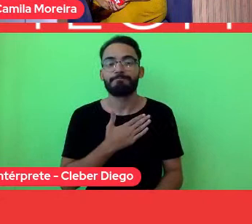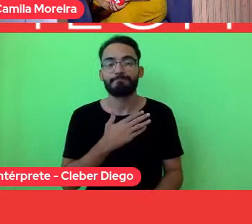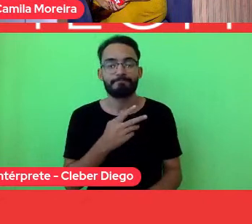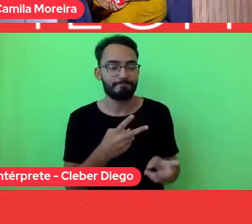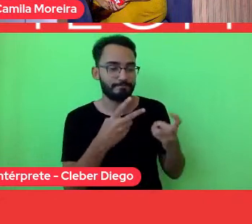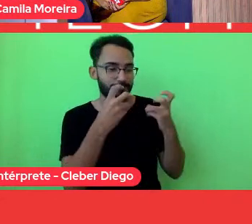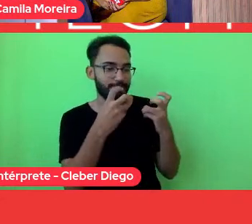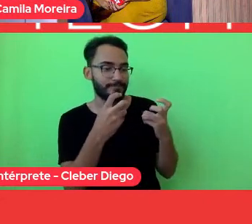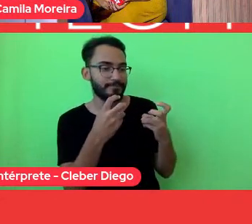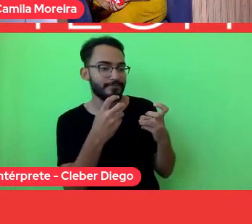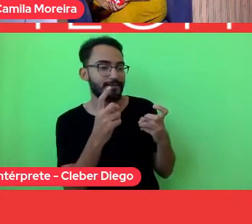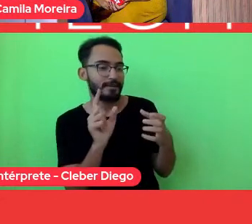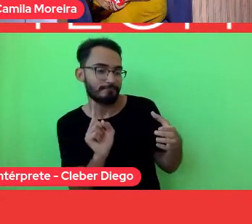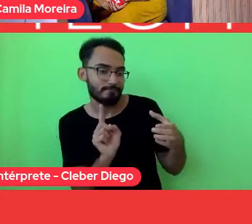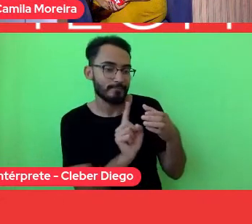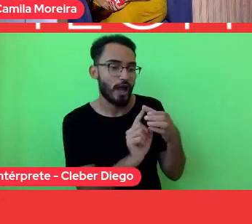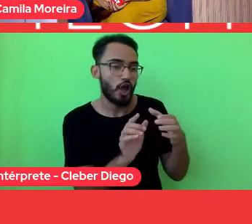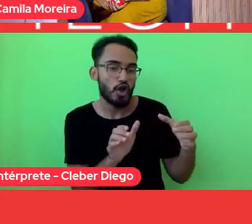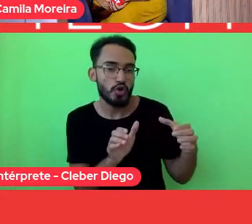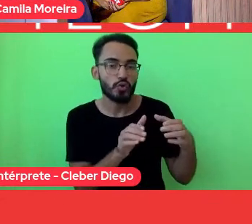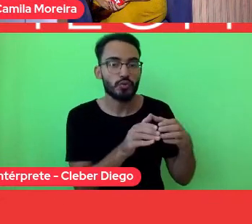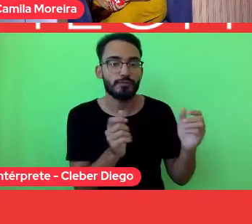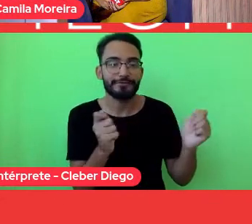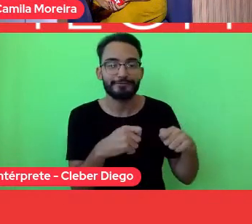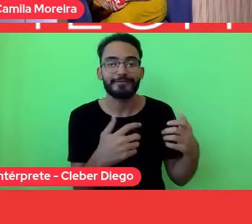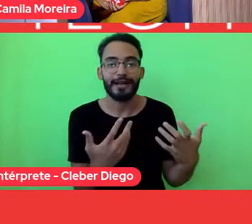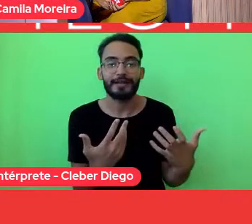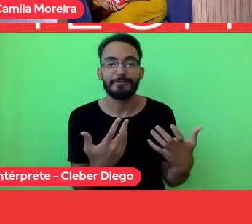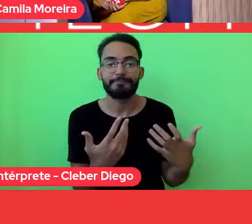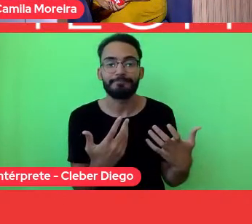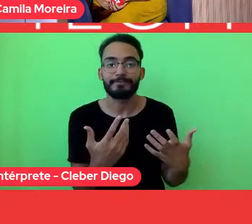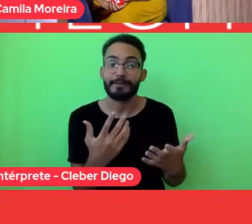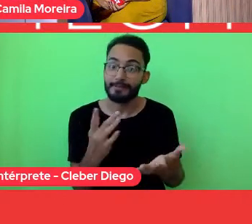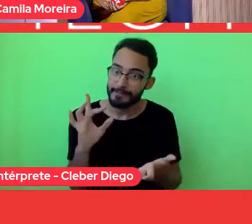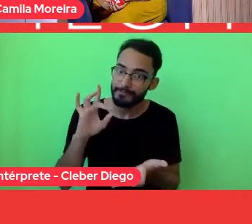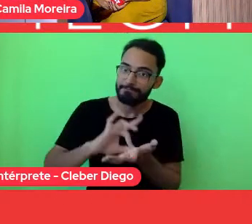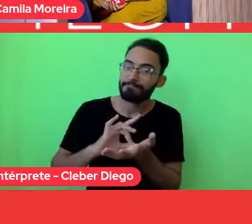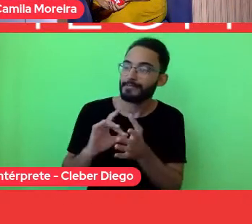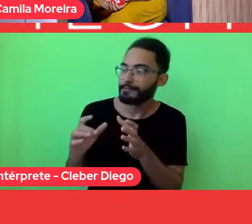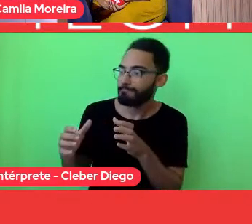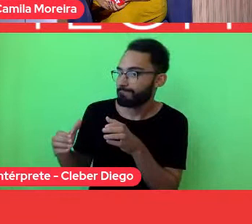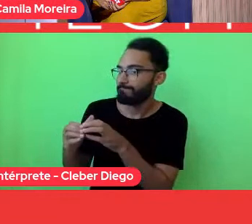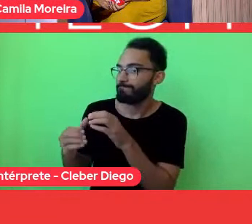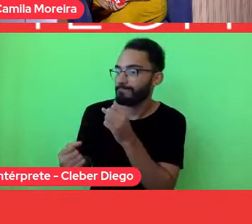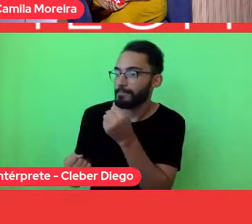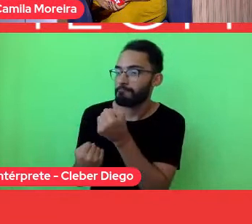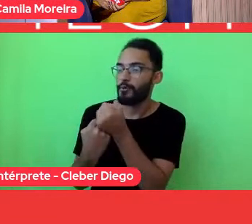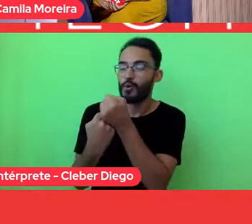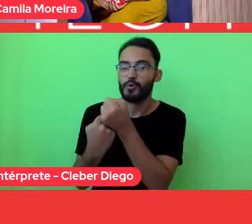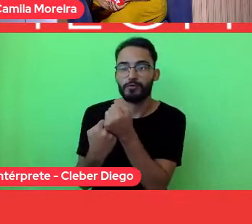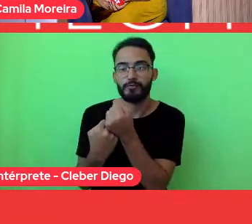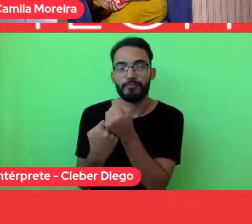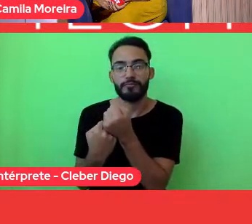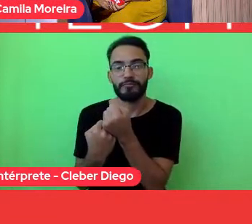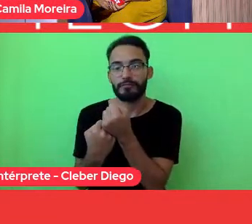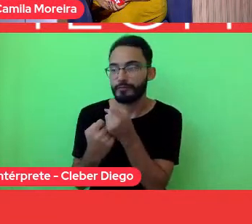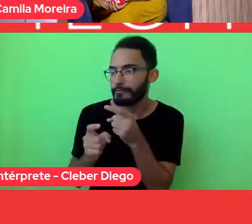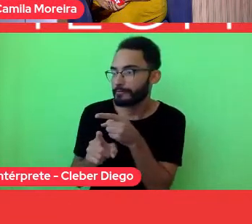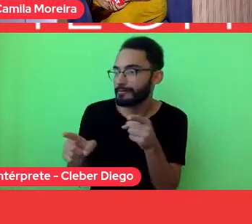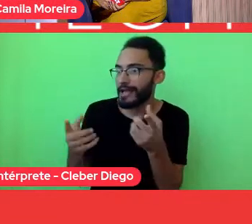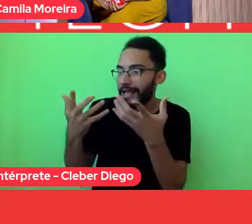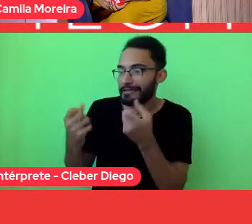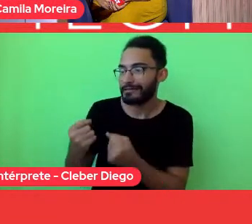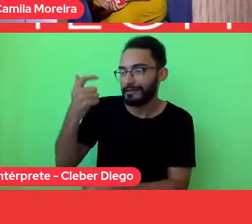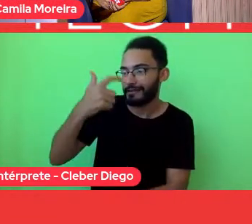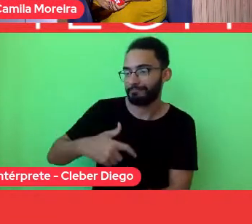grupos, eu me vi em verdadeiras redes de apoio, de acolhimento, e eu